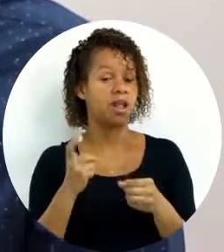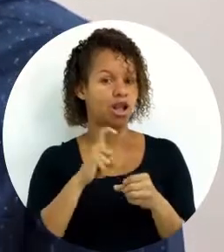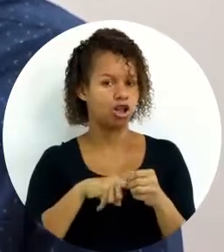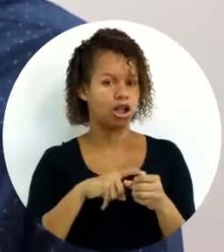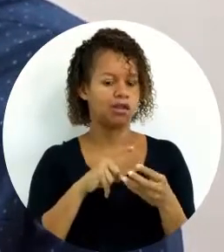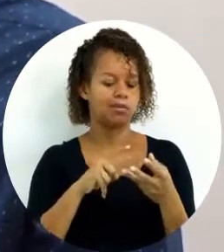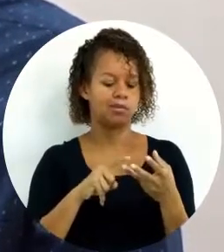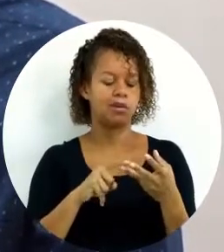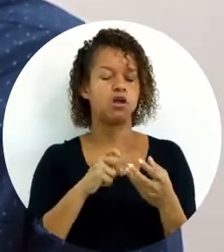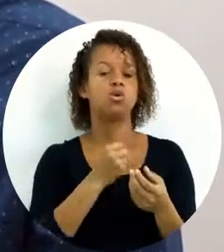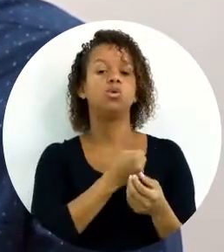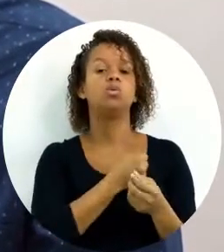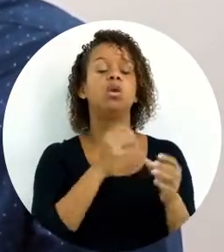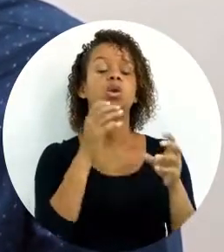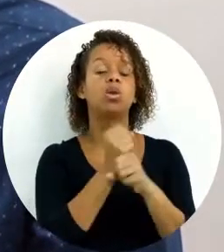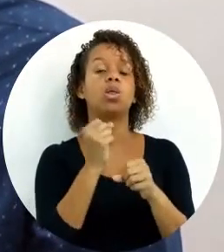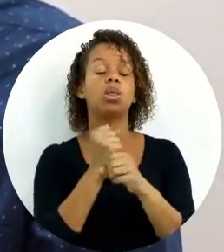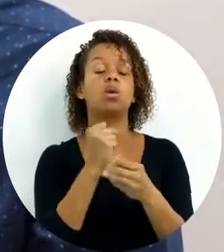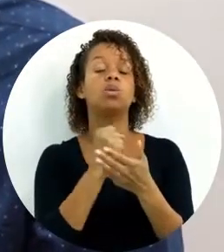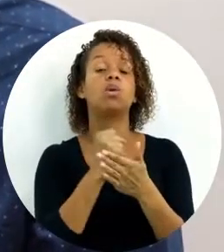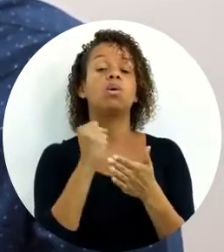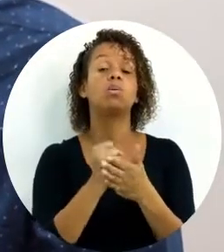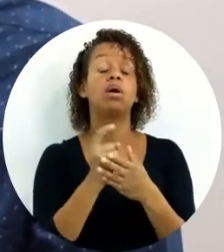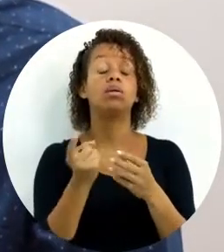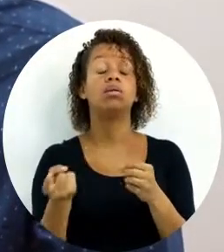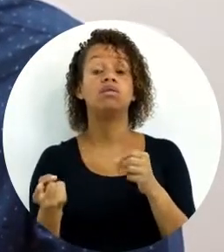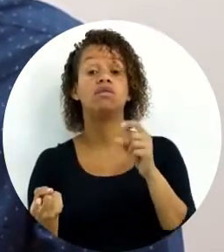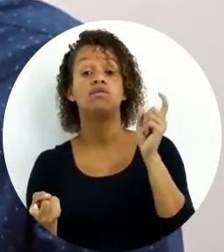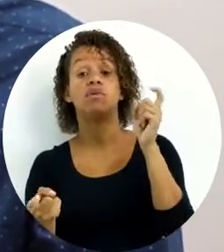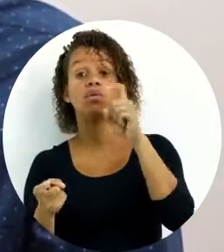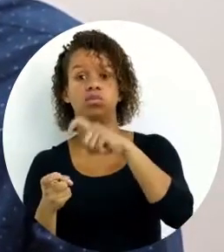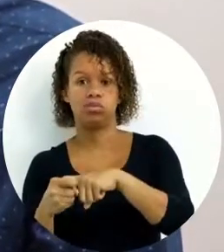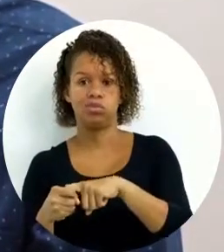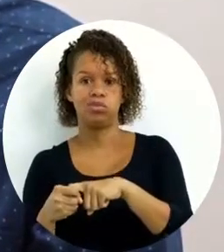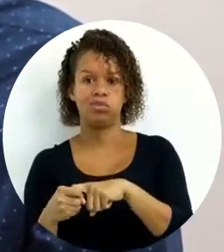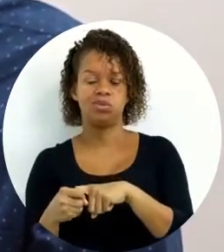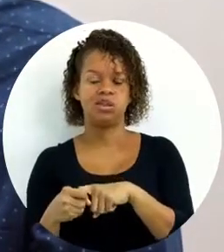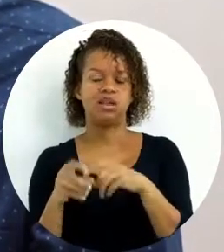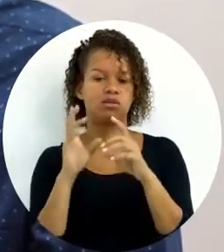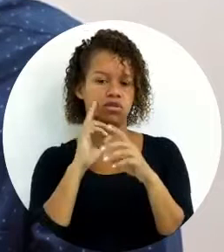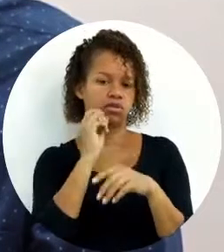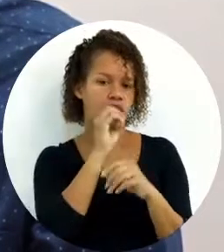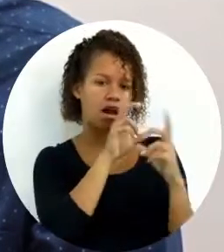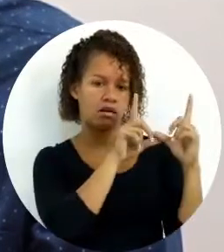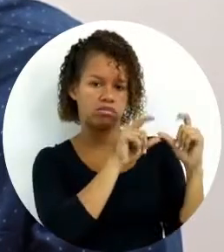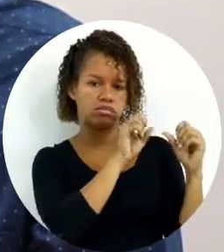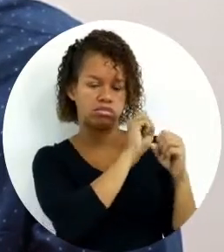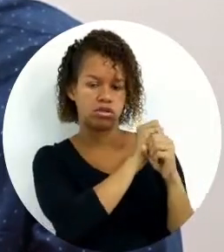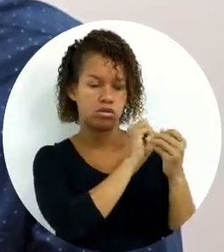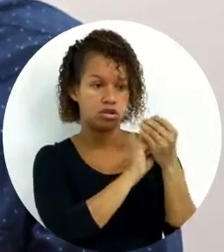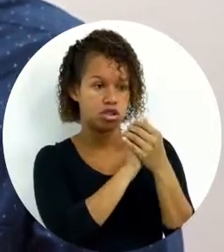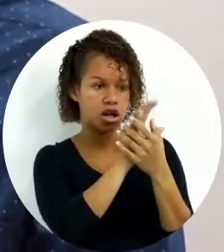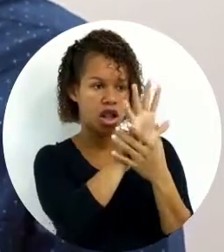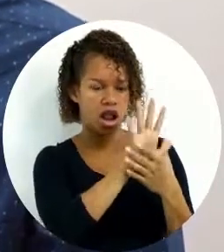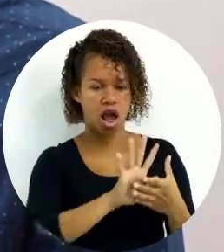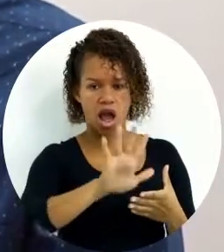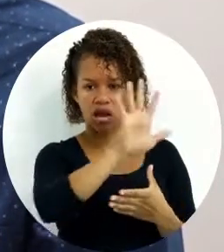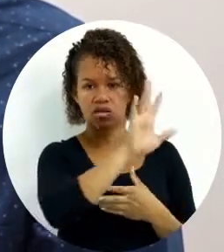retornados pelo número total de documentos retornados. Como é observado também aqui na figura, no slide, a gente tem